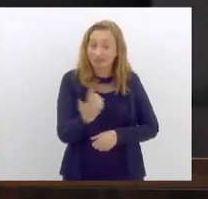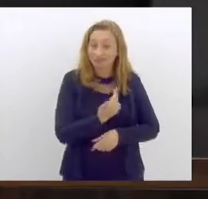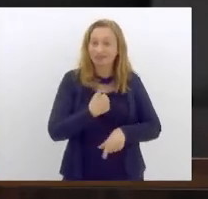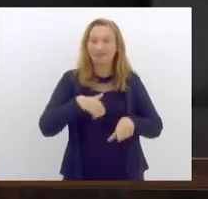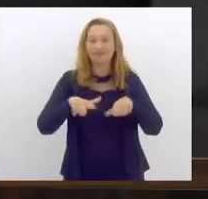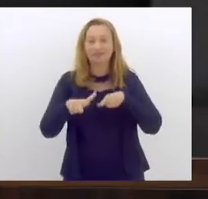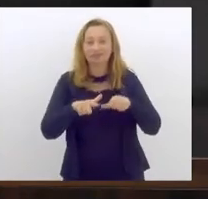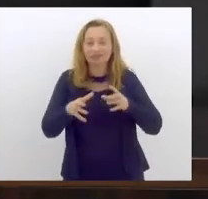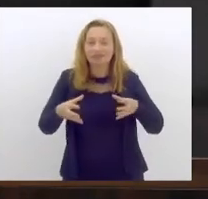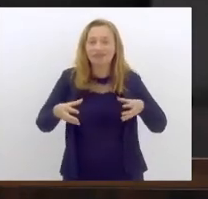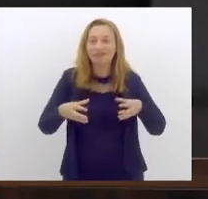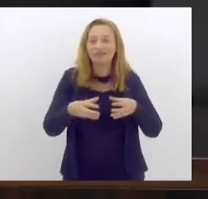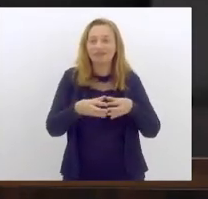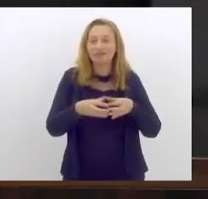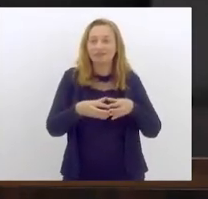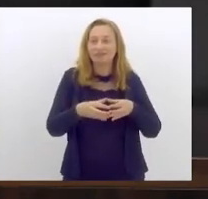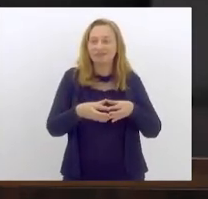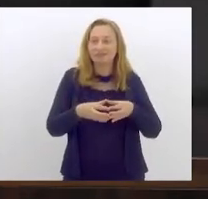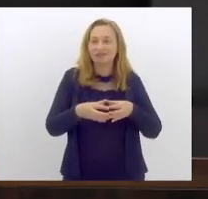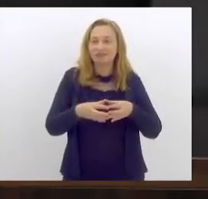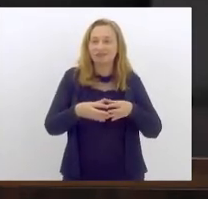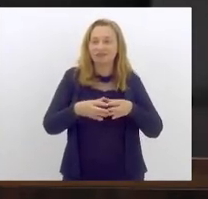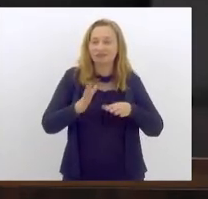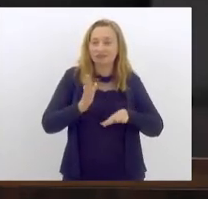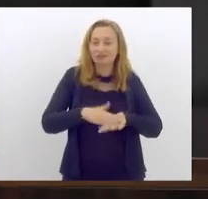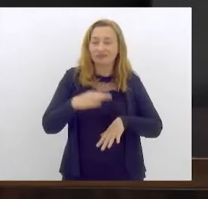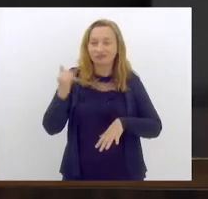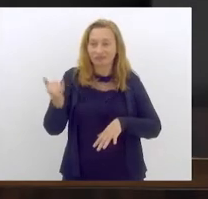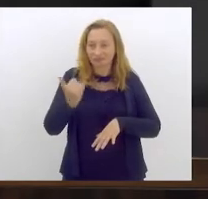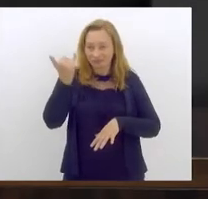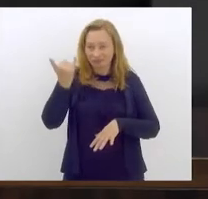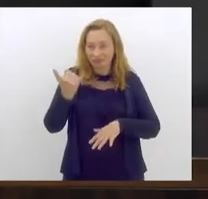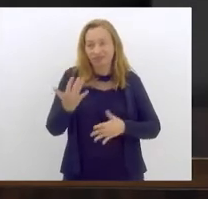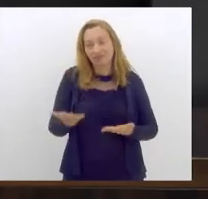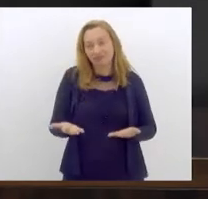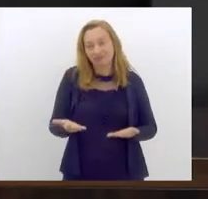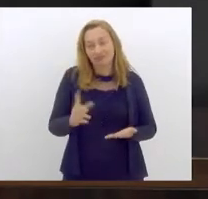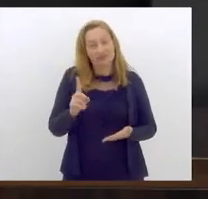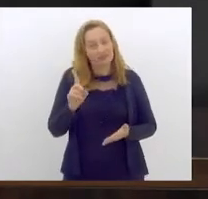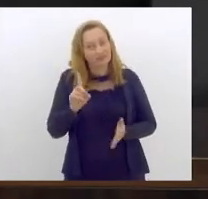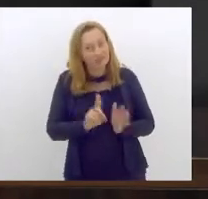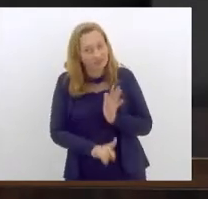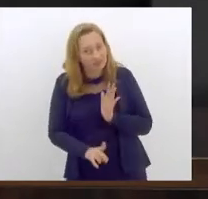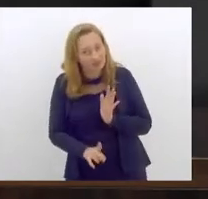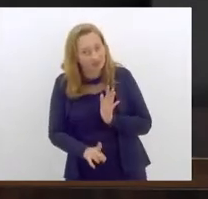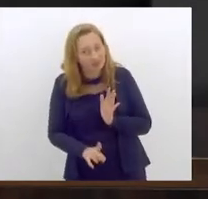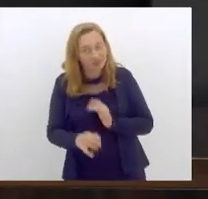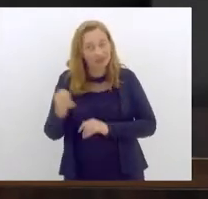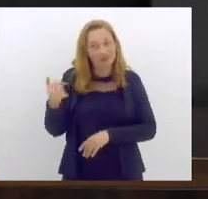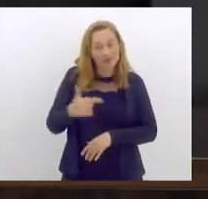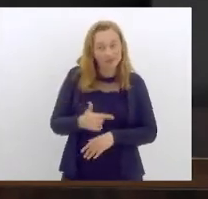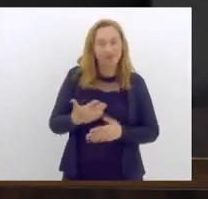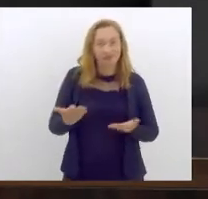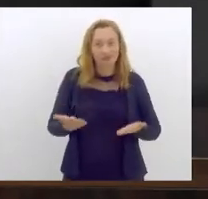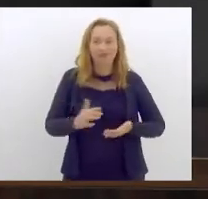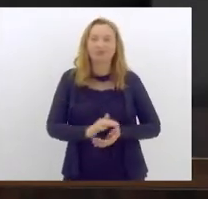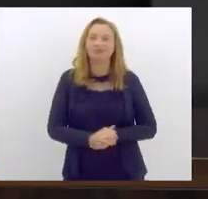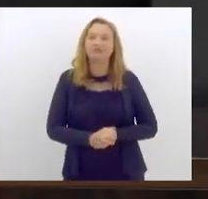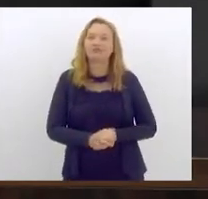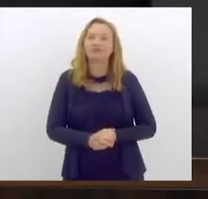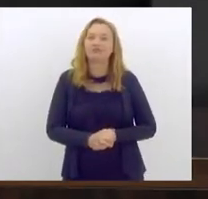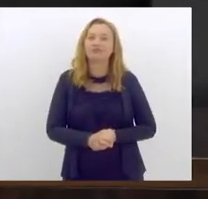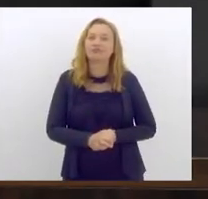coletivo a um patamar mais importante não menos né do que esse mas